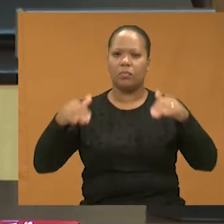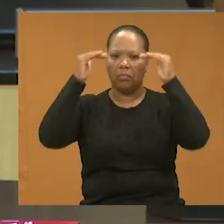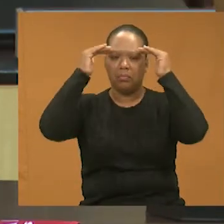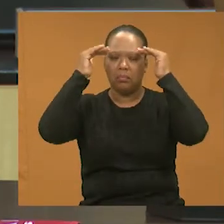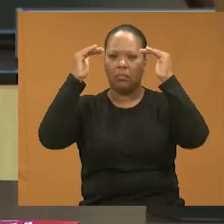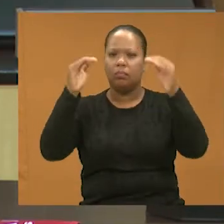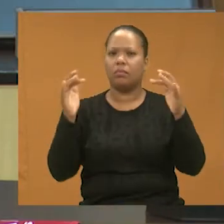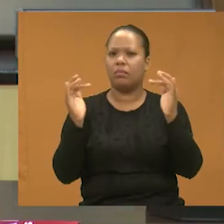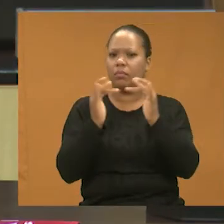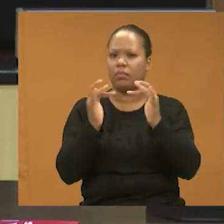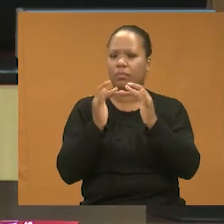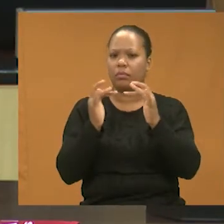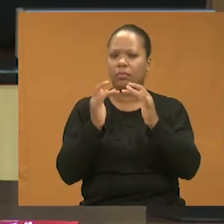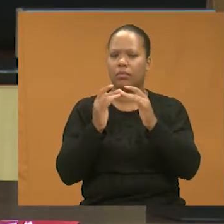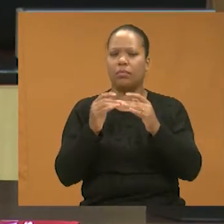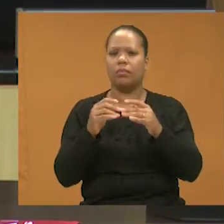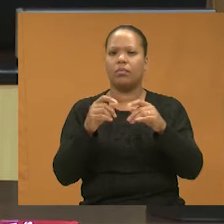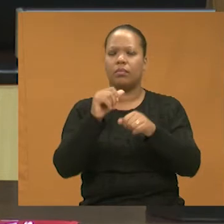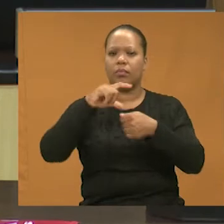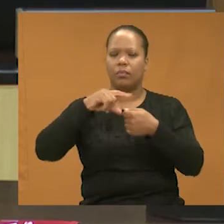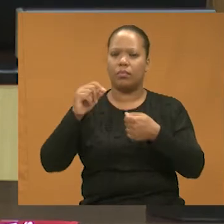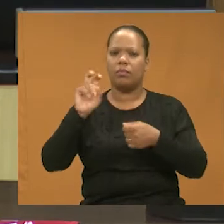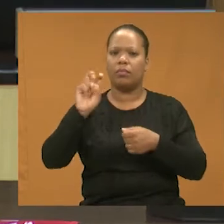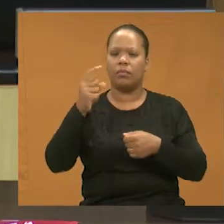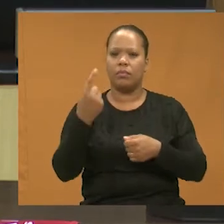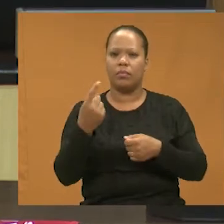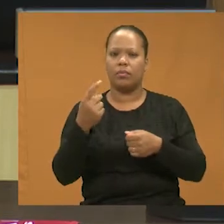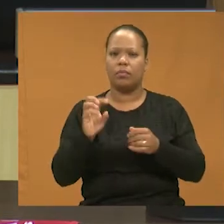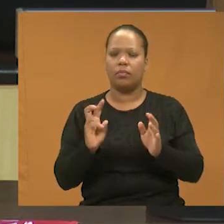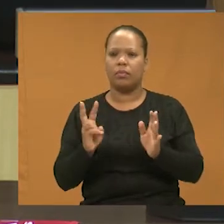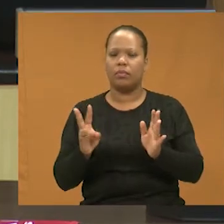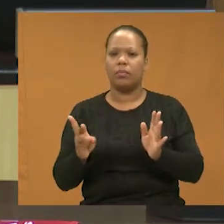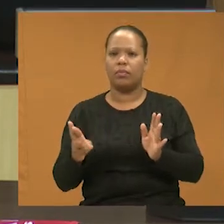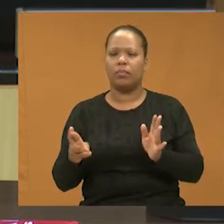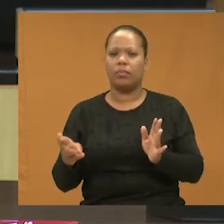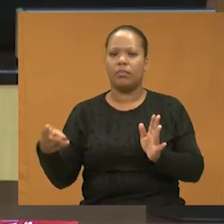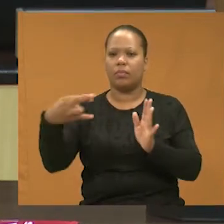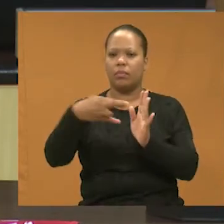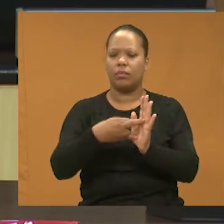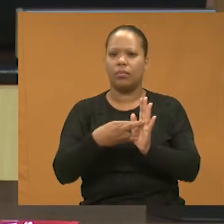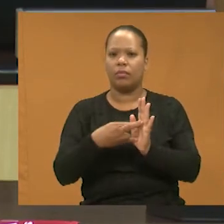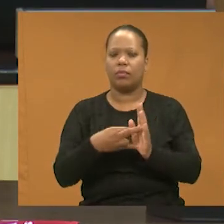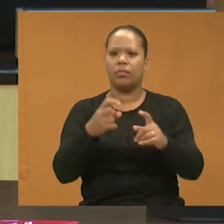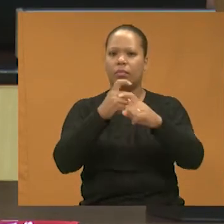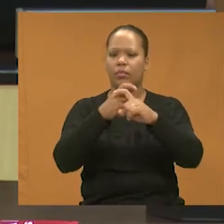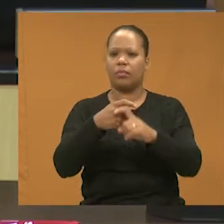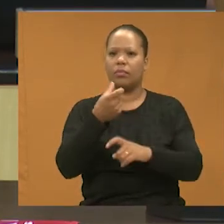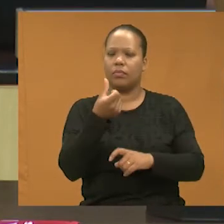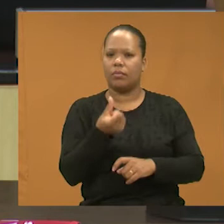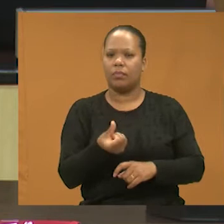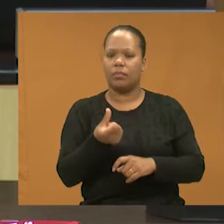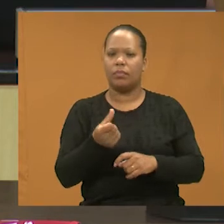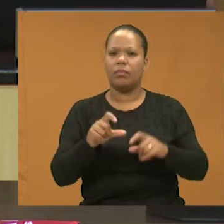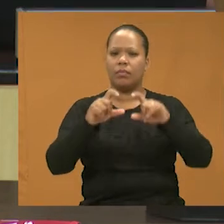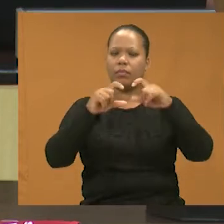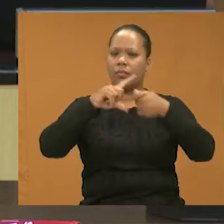em conformidade com o artigo 51 do Regimento Interno e com o inciso 6 e parágrafo 4 do